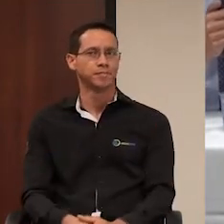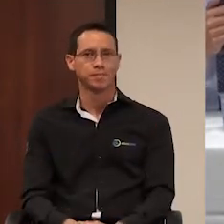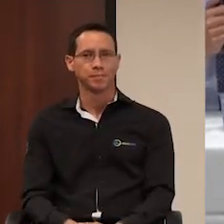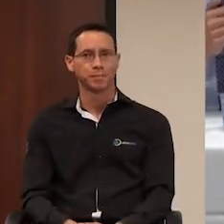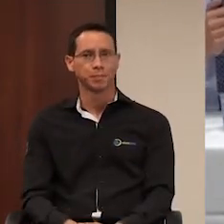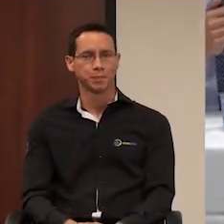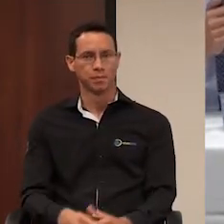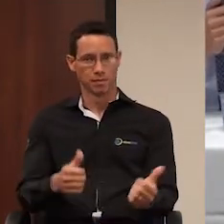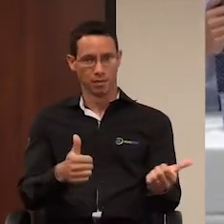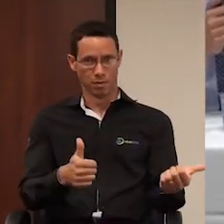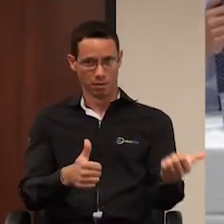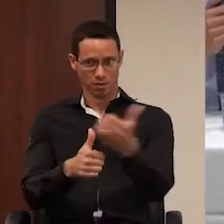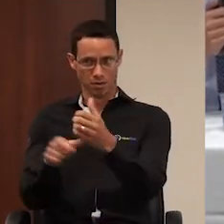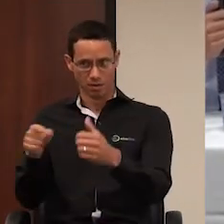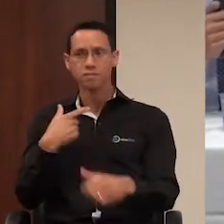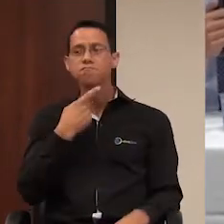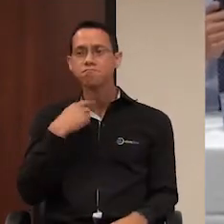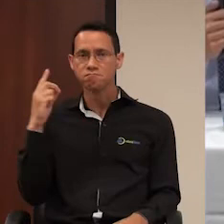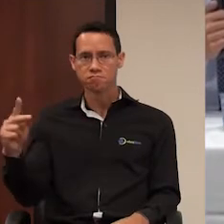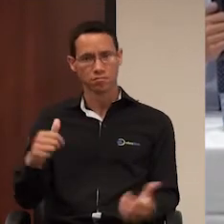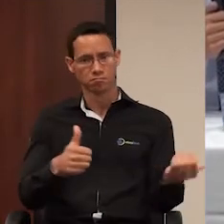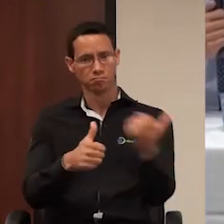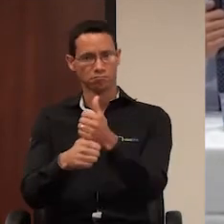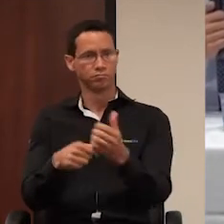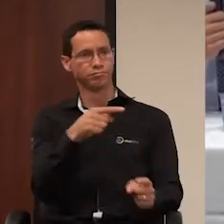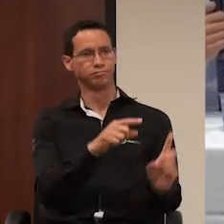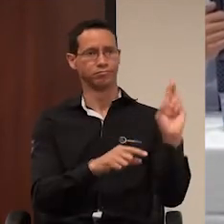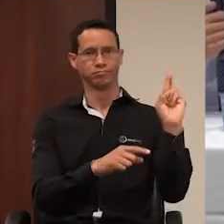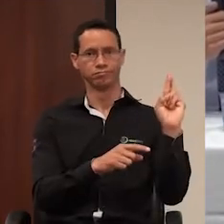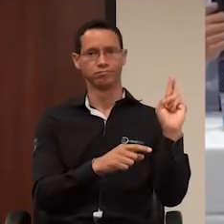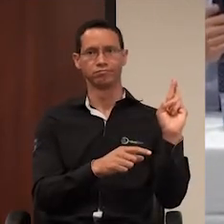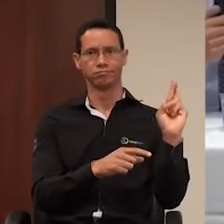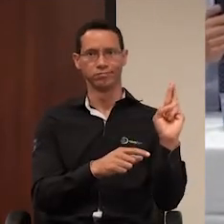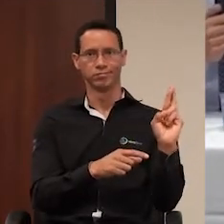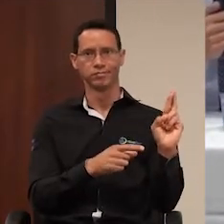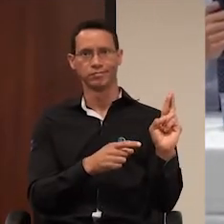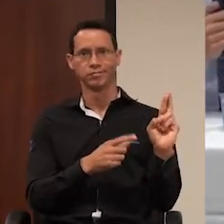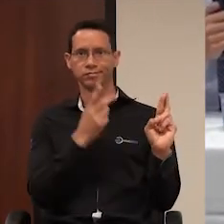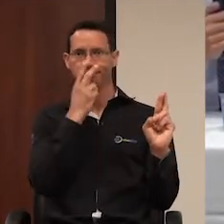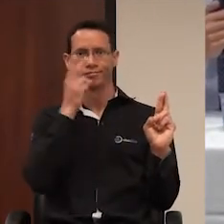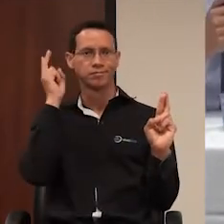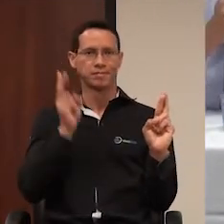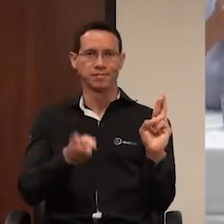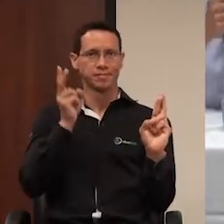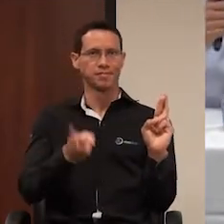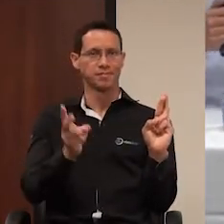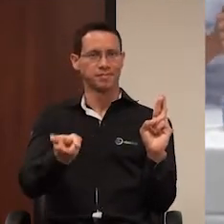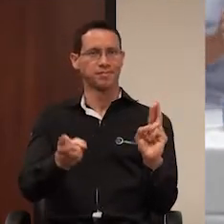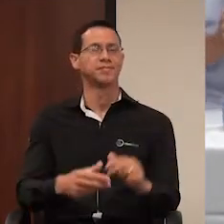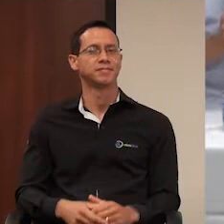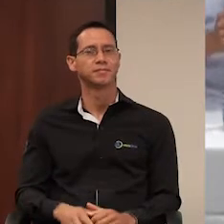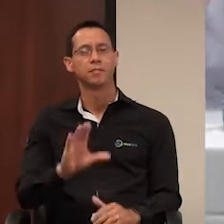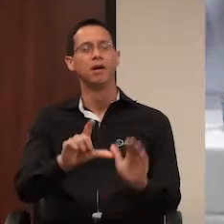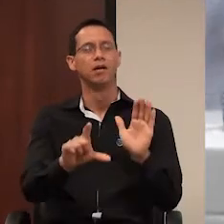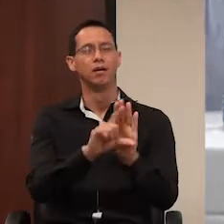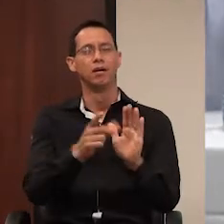E a substituição da vontade do curatelado pela vontade do curador vai continuar sendo quase absoluta. Mas a lei